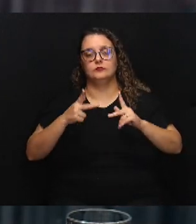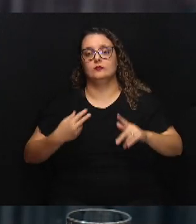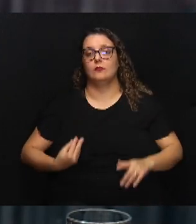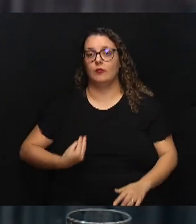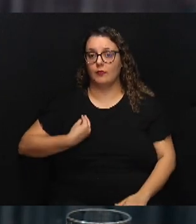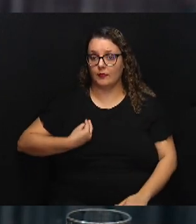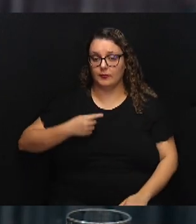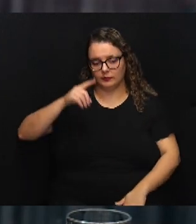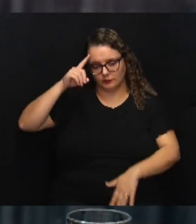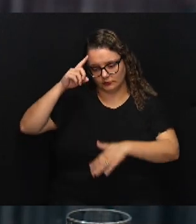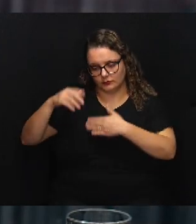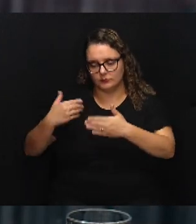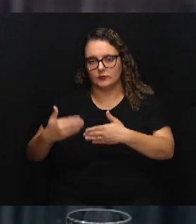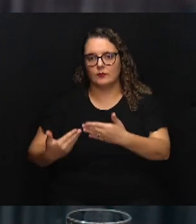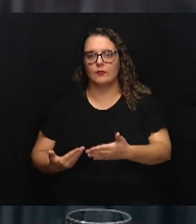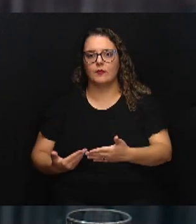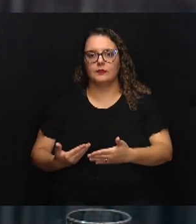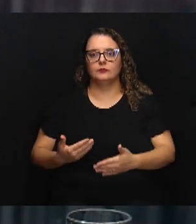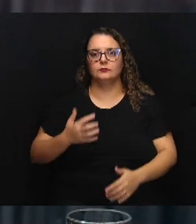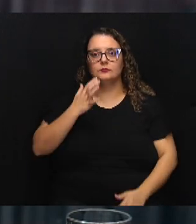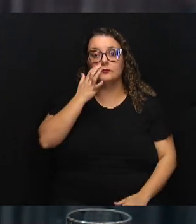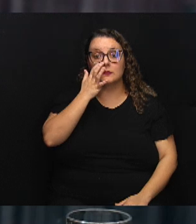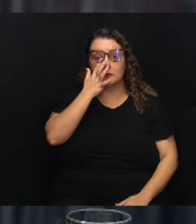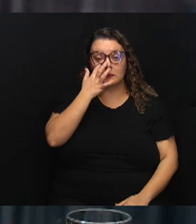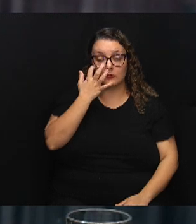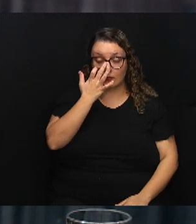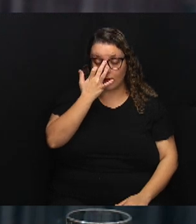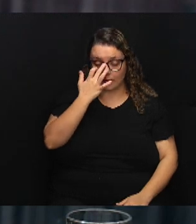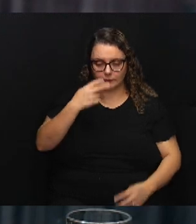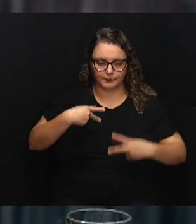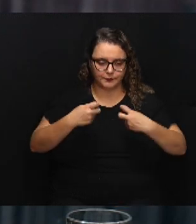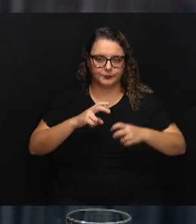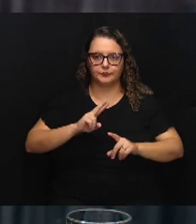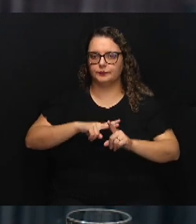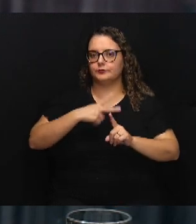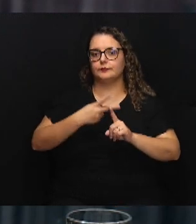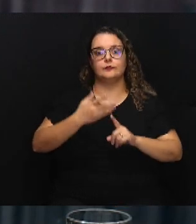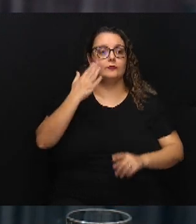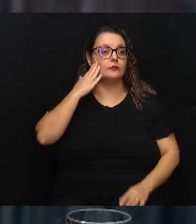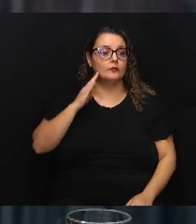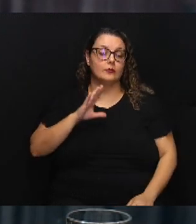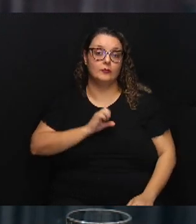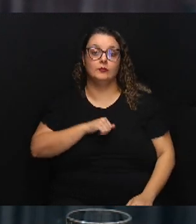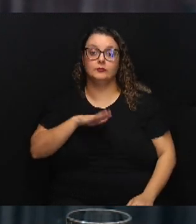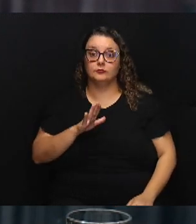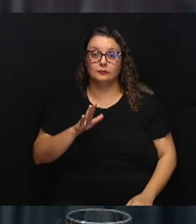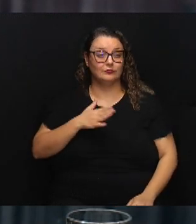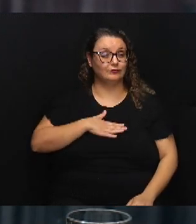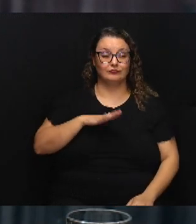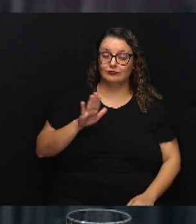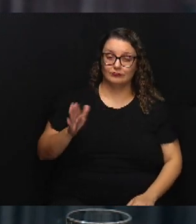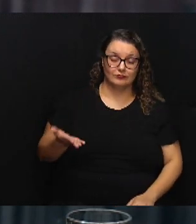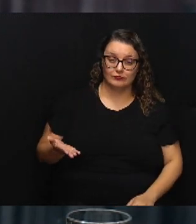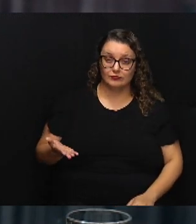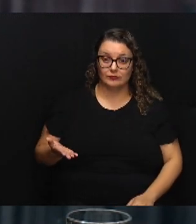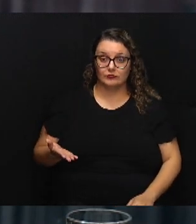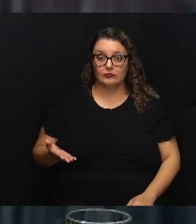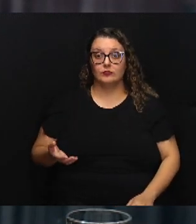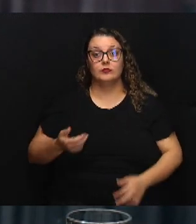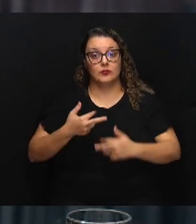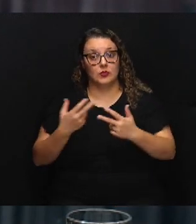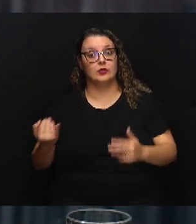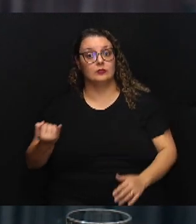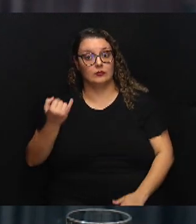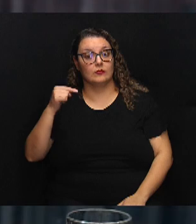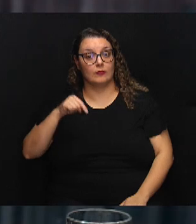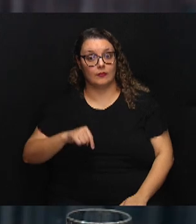da sua rotina, você se conhece o dobro. Você sabe o que você gosta mais, o que você não gosta. E um ponto muito importante